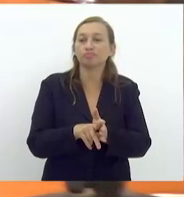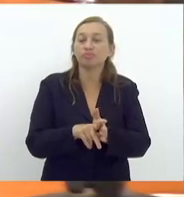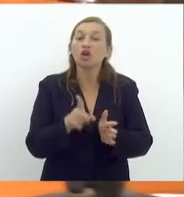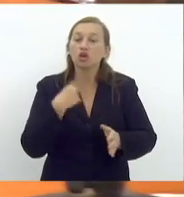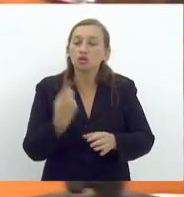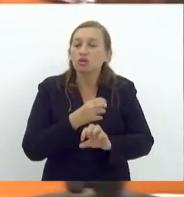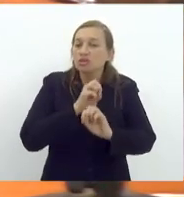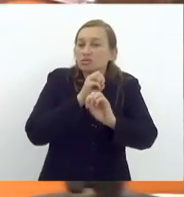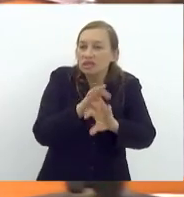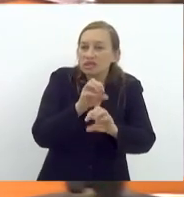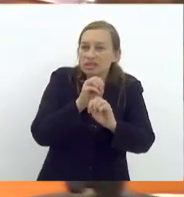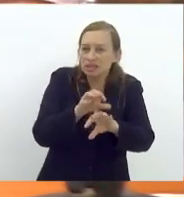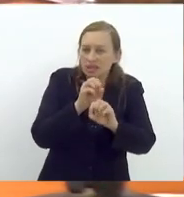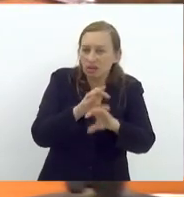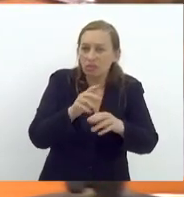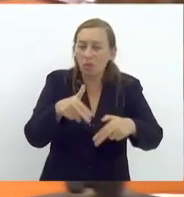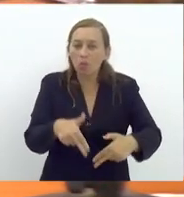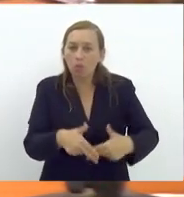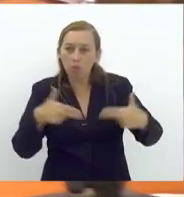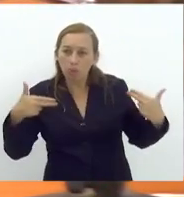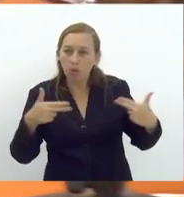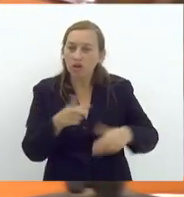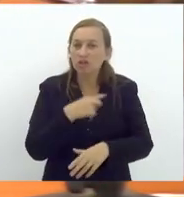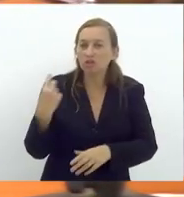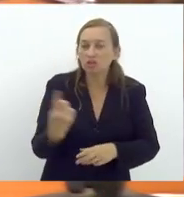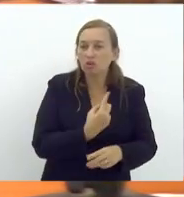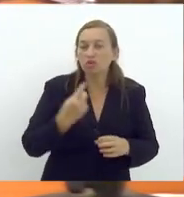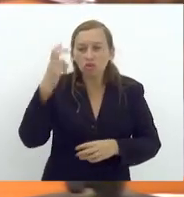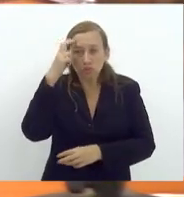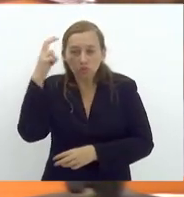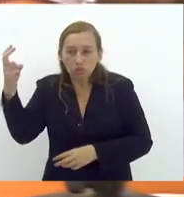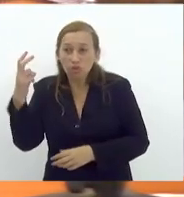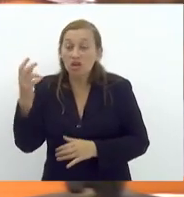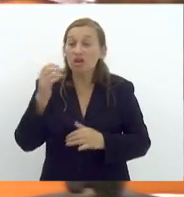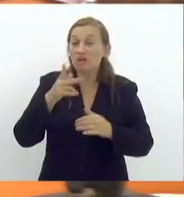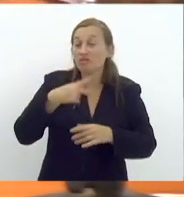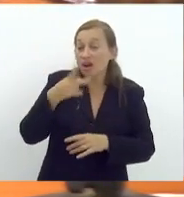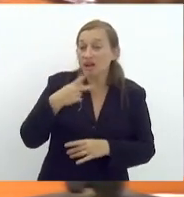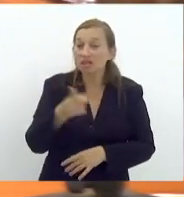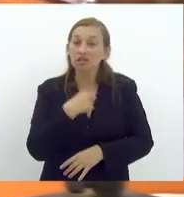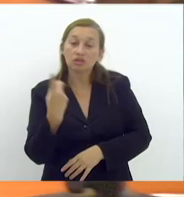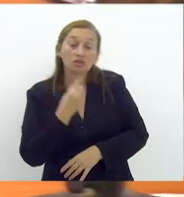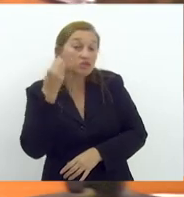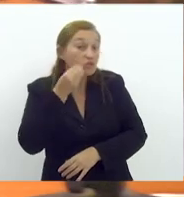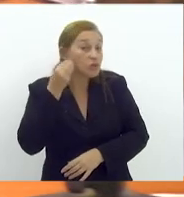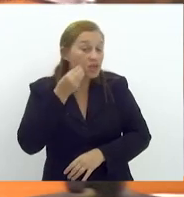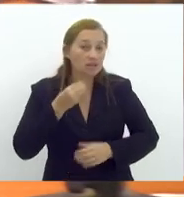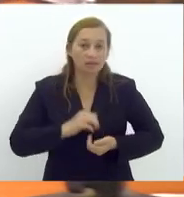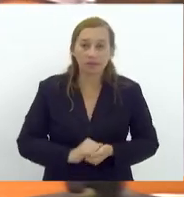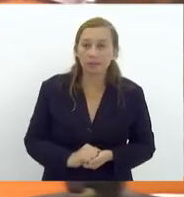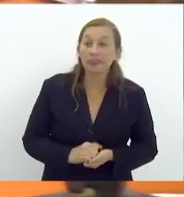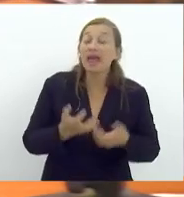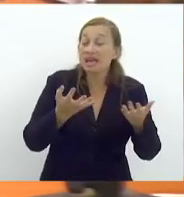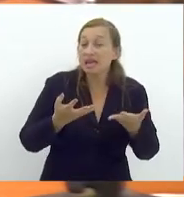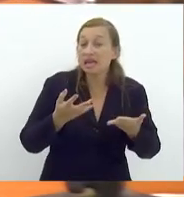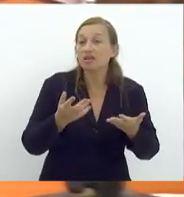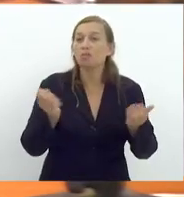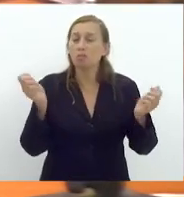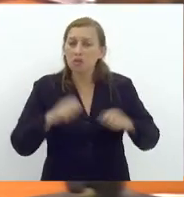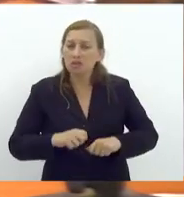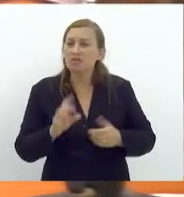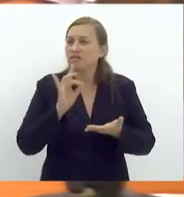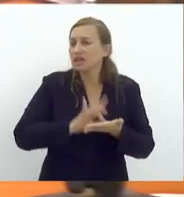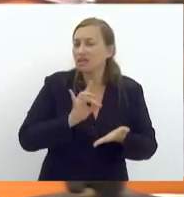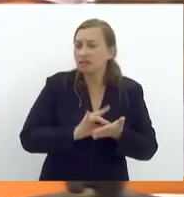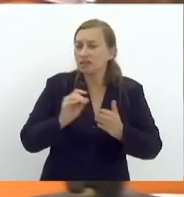educando através do hip hop sobre nossas culturas e falando sobre nossas vivências quero muito que possamos realmente